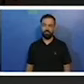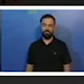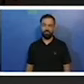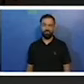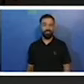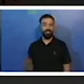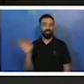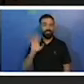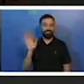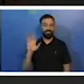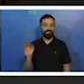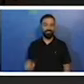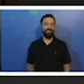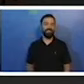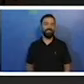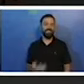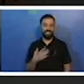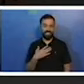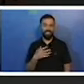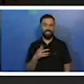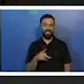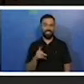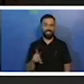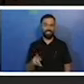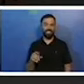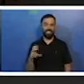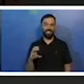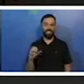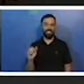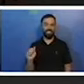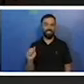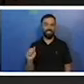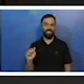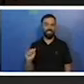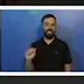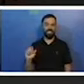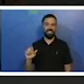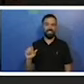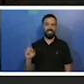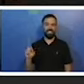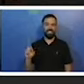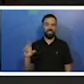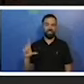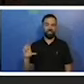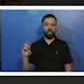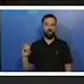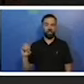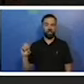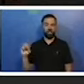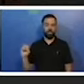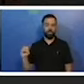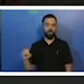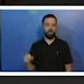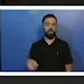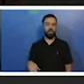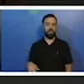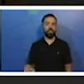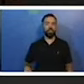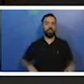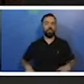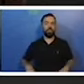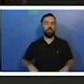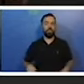olá olá criançada sou Professor Carlos Henrique né É só o professor da